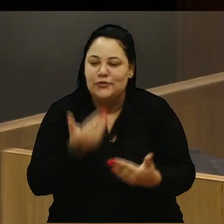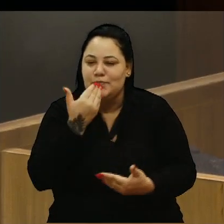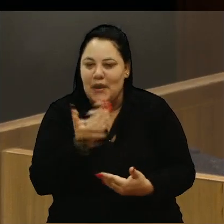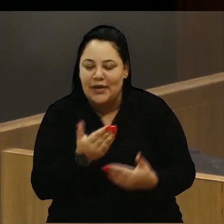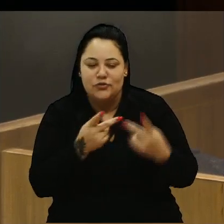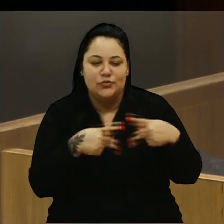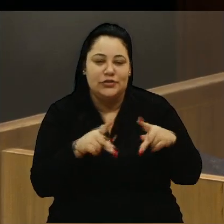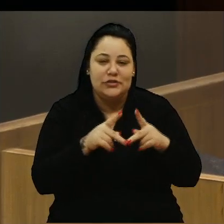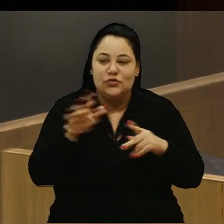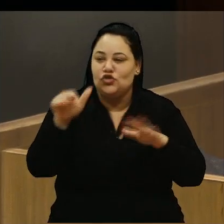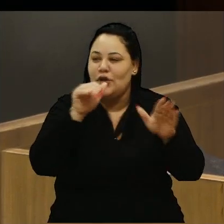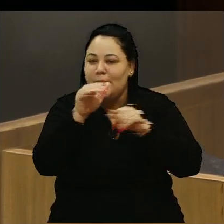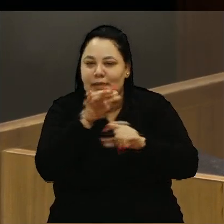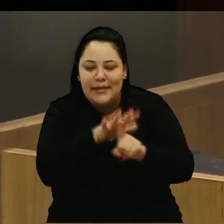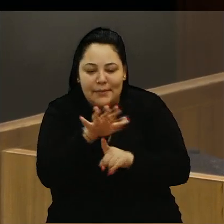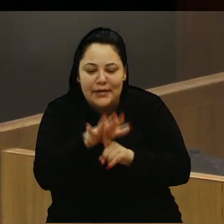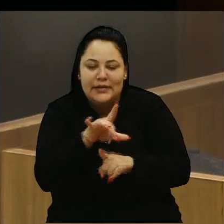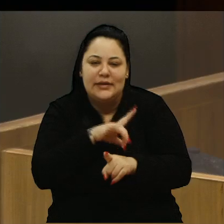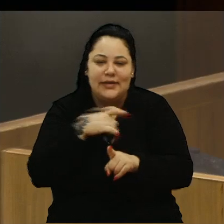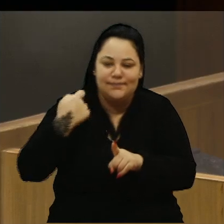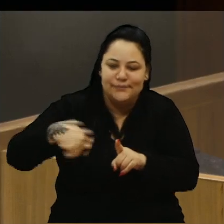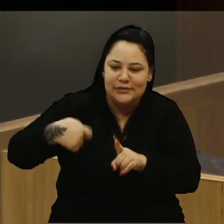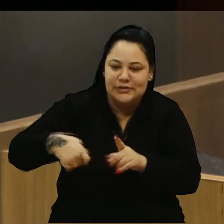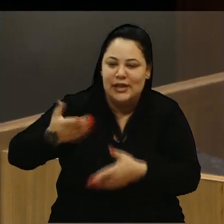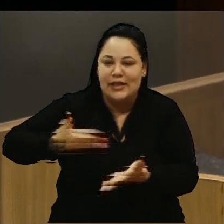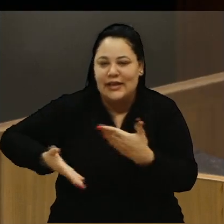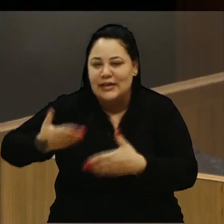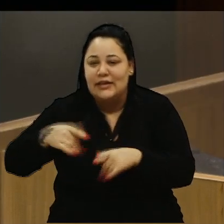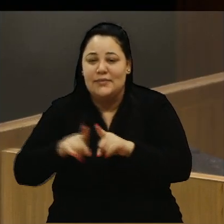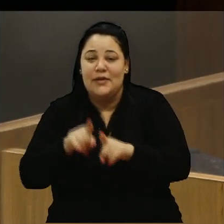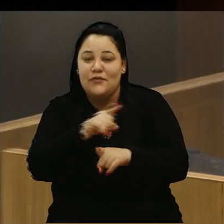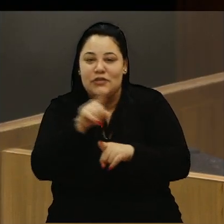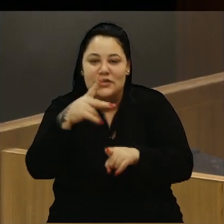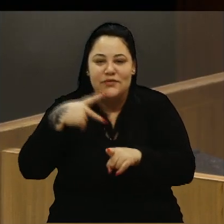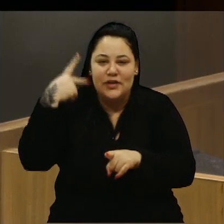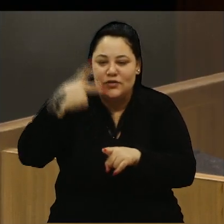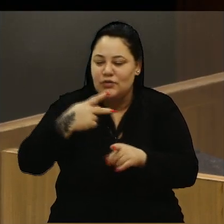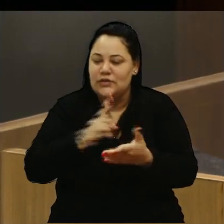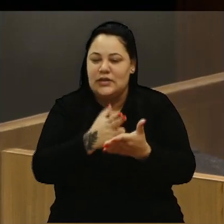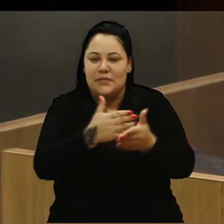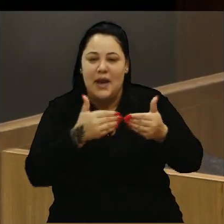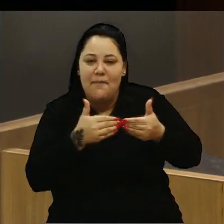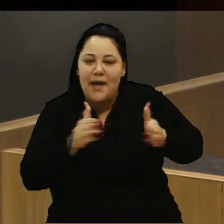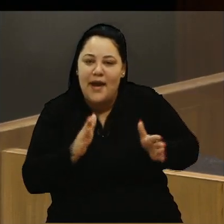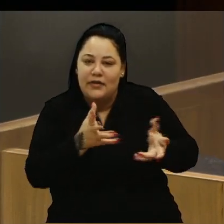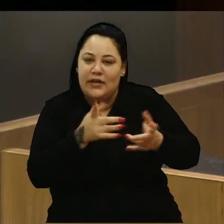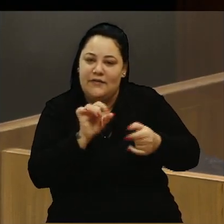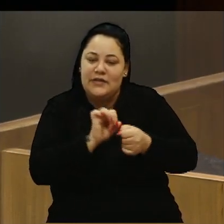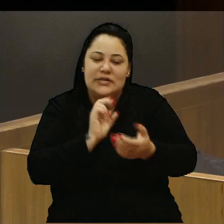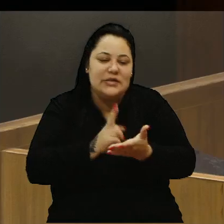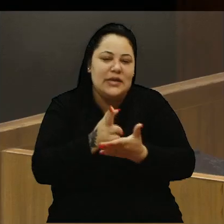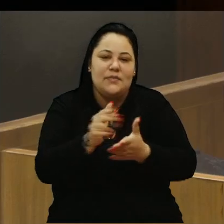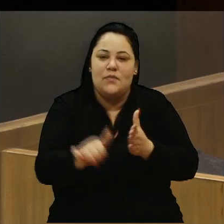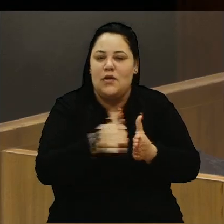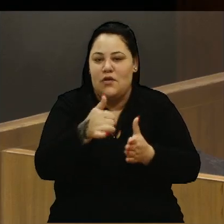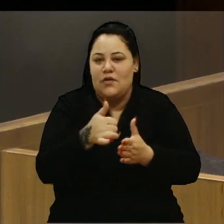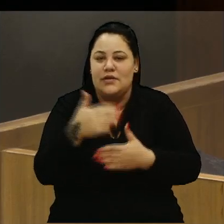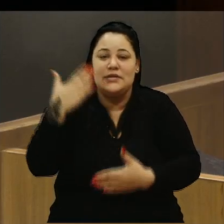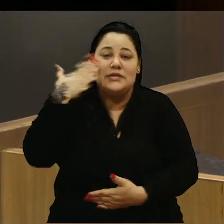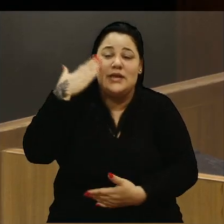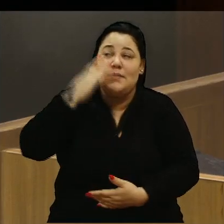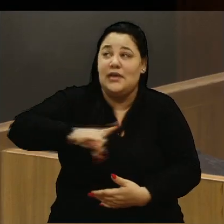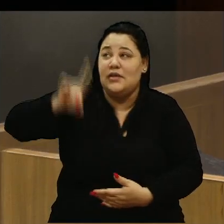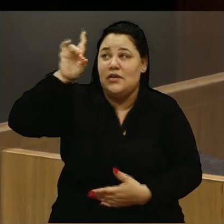suas carências, suas necessidades, e vocês estão aqui tão solícitos, querendo fazer sempre o melhor. Saibam que Deus está